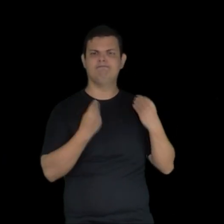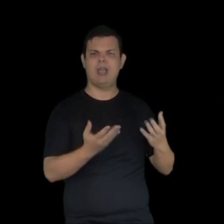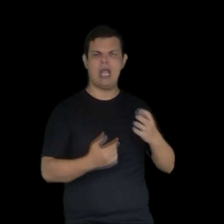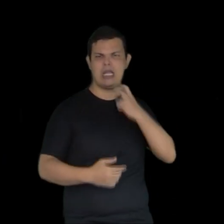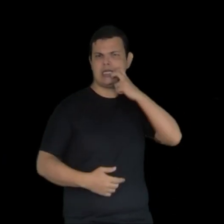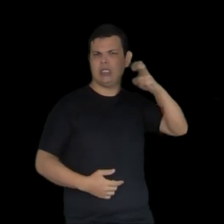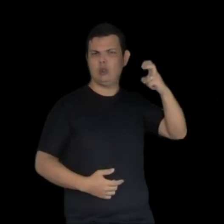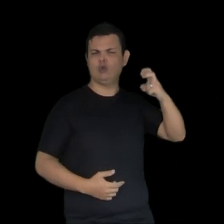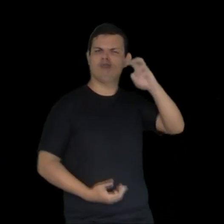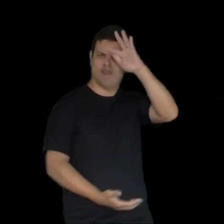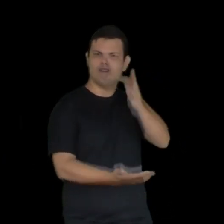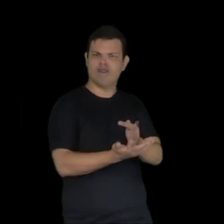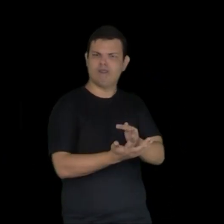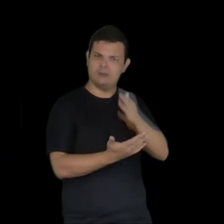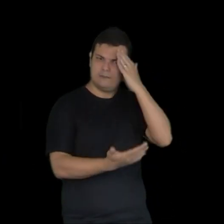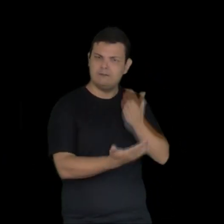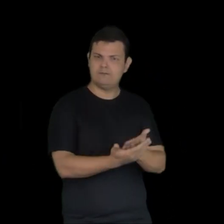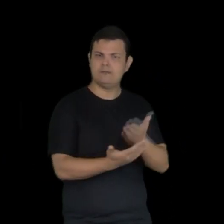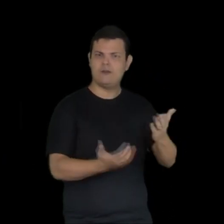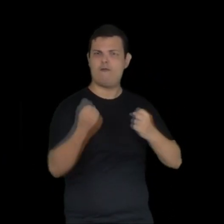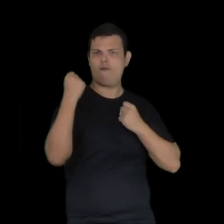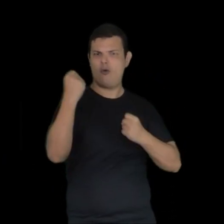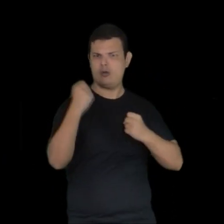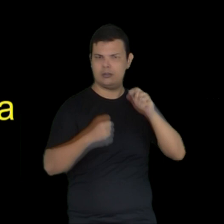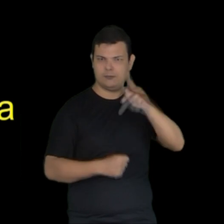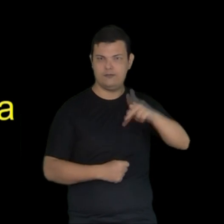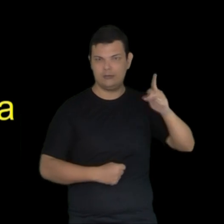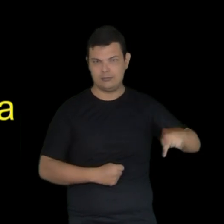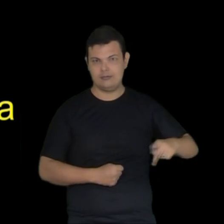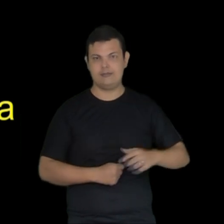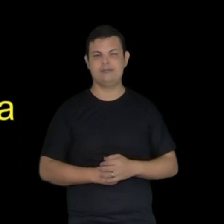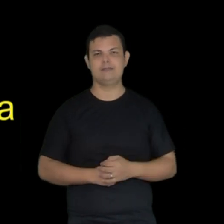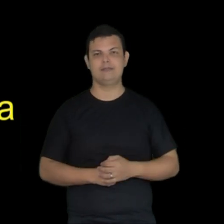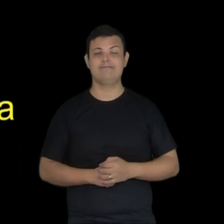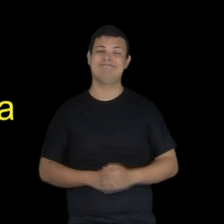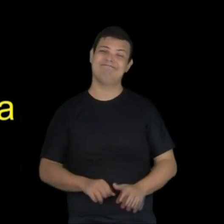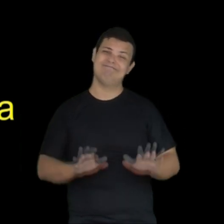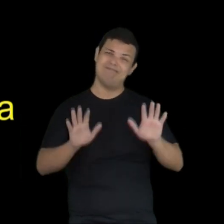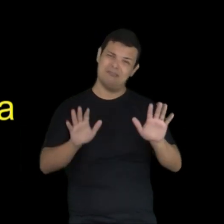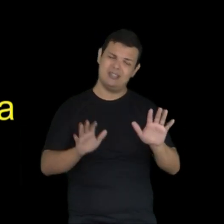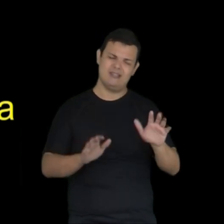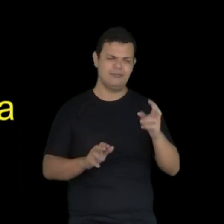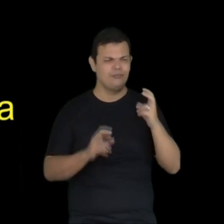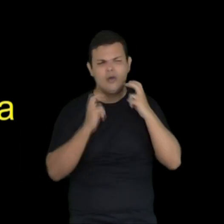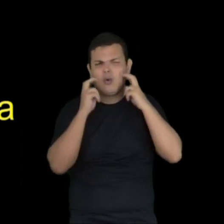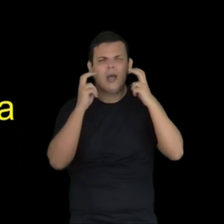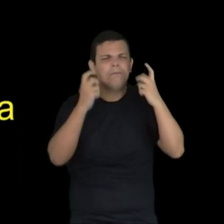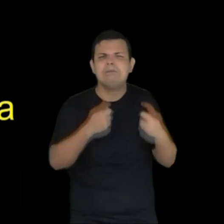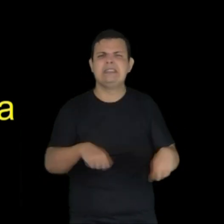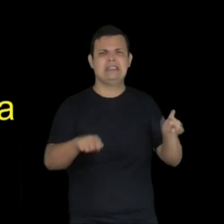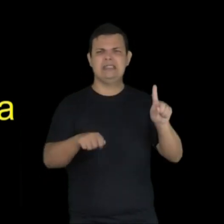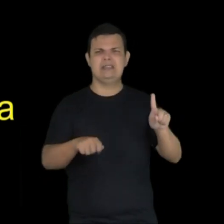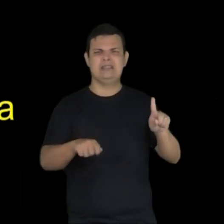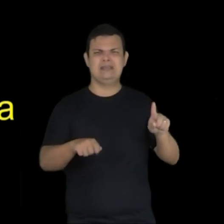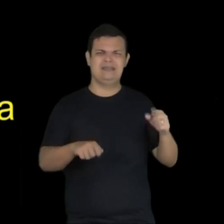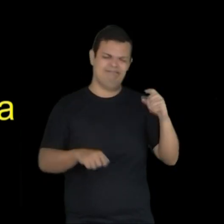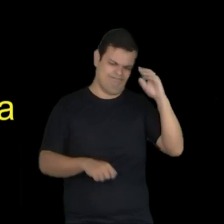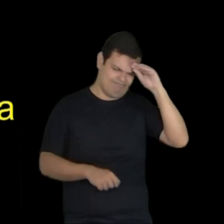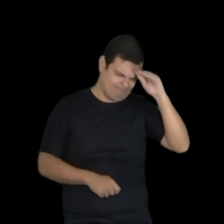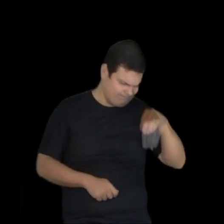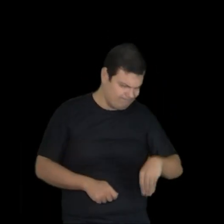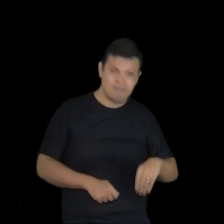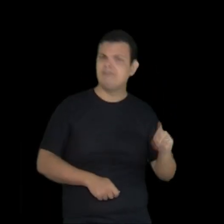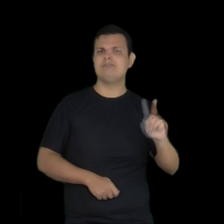grito. Tenho fé e acredito na força do professor. Porém, não sinta vergonha, não se sinta